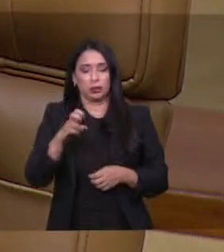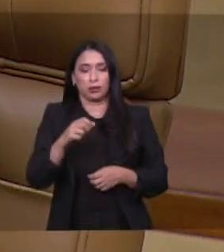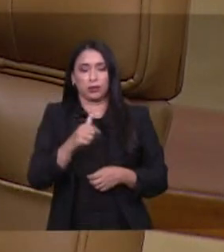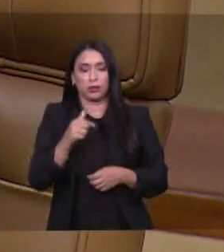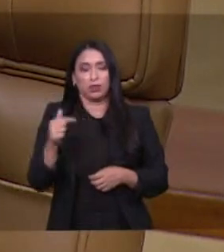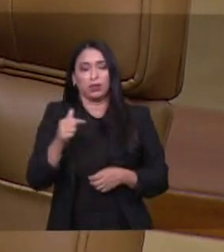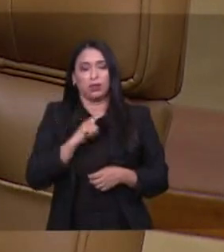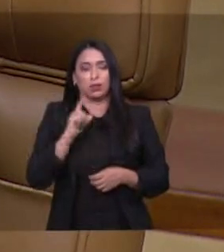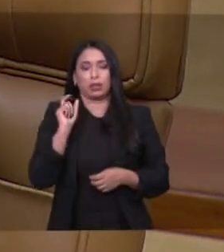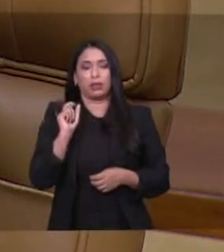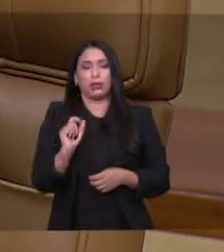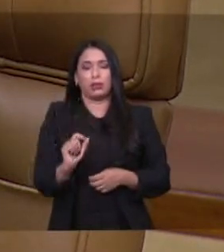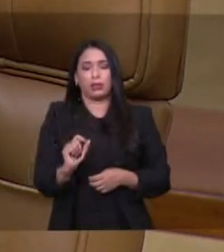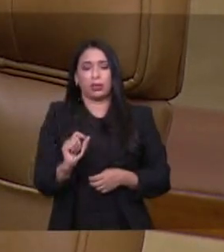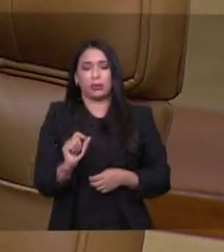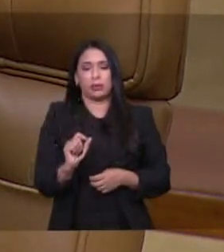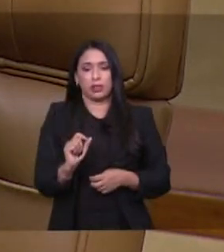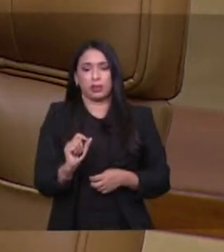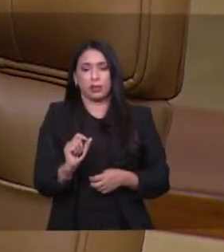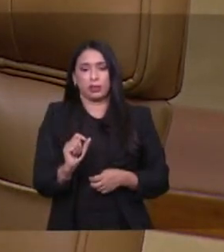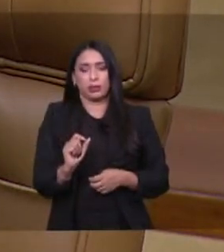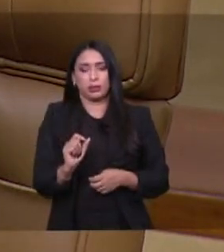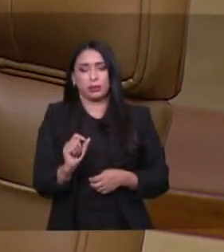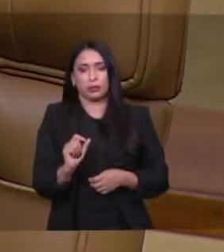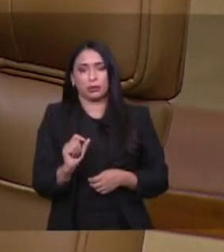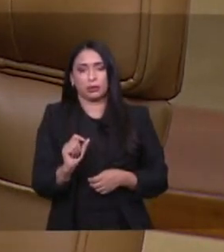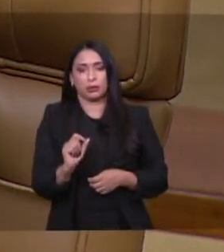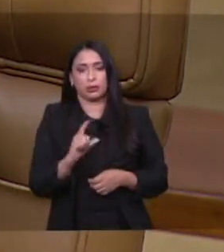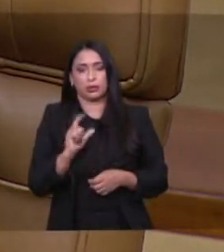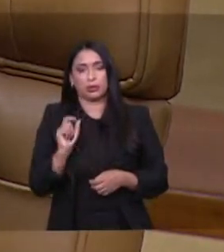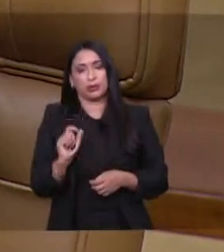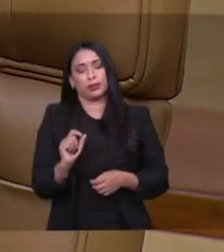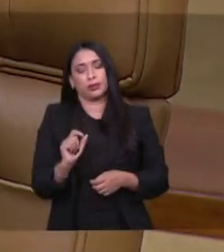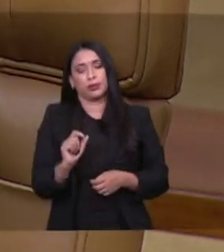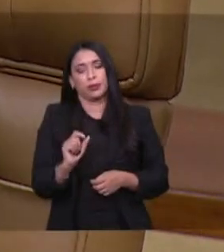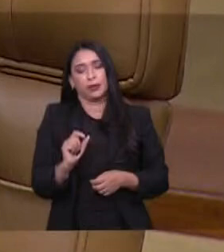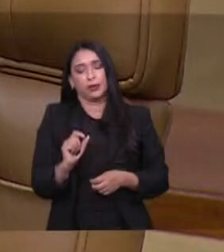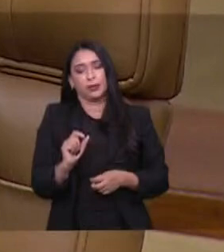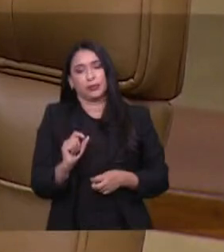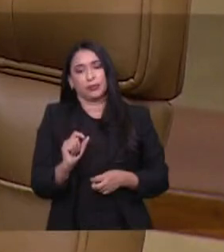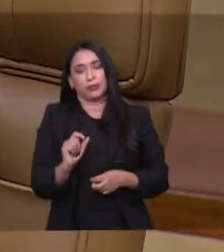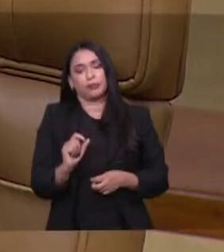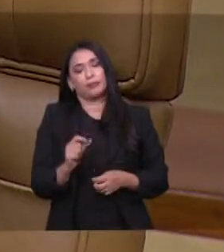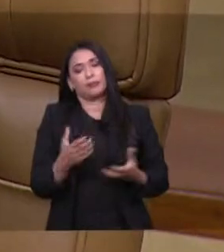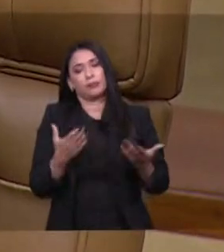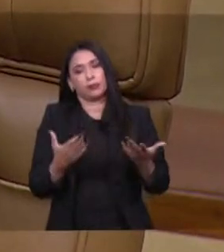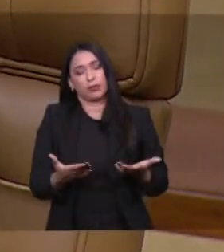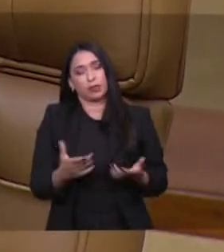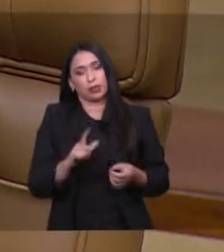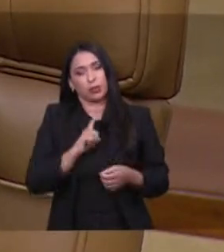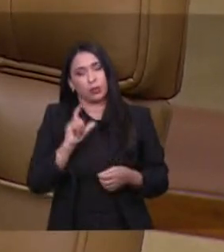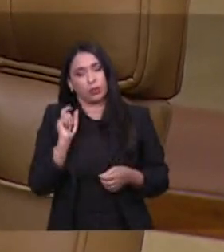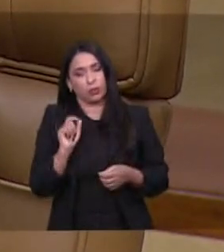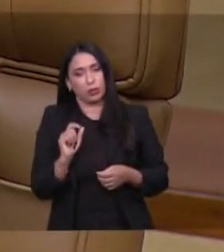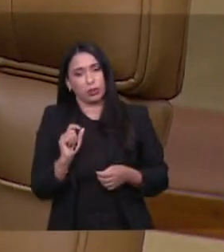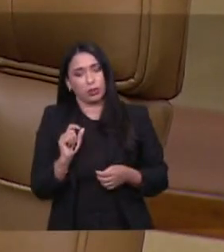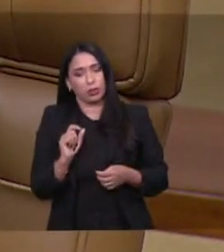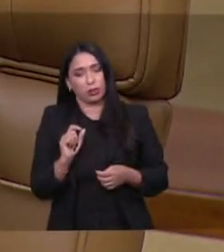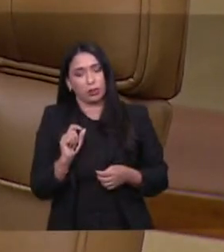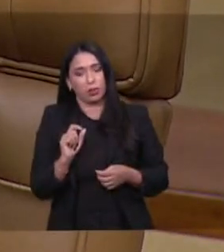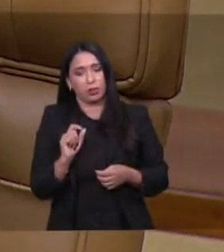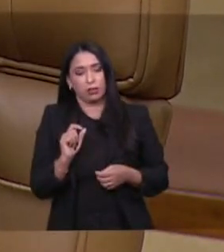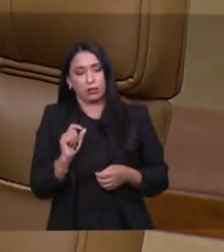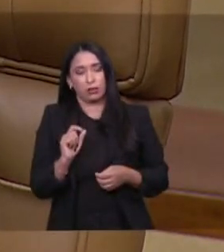157, parágrafo 5º, eu trago aqui uma ideia, com o